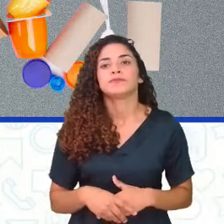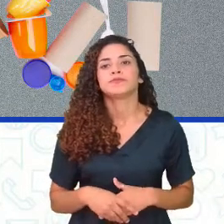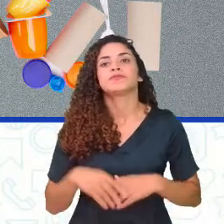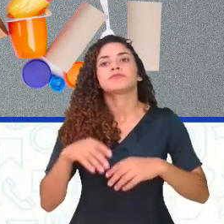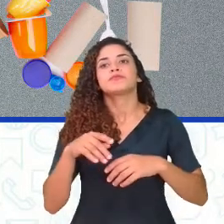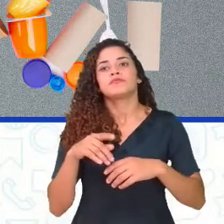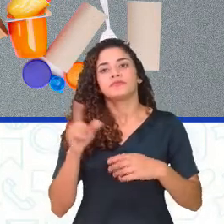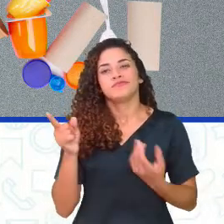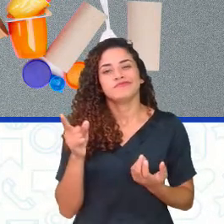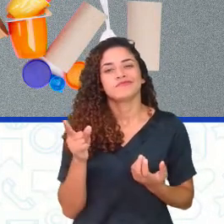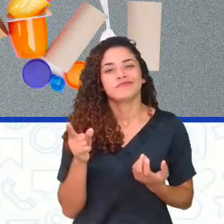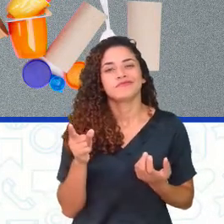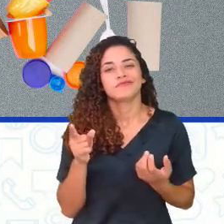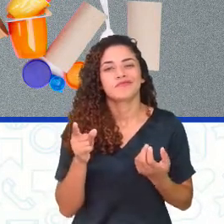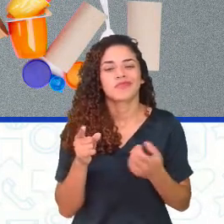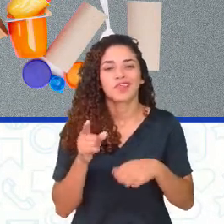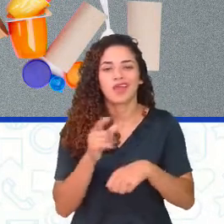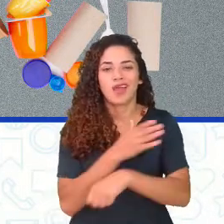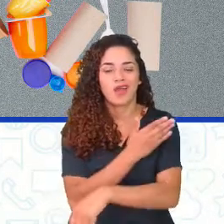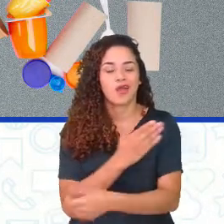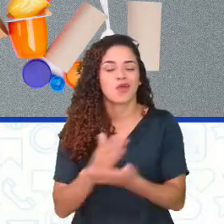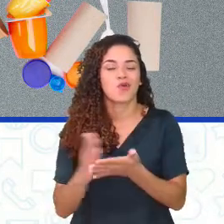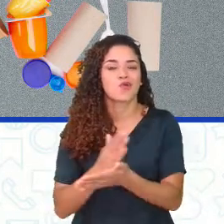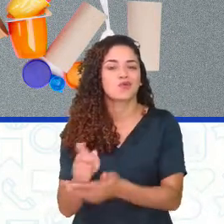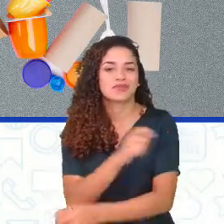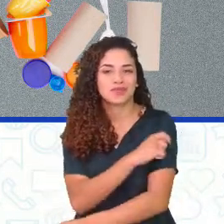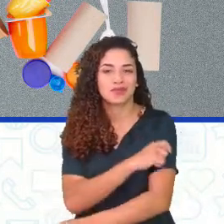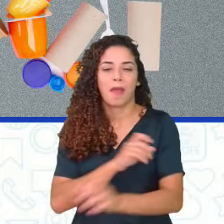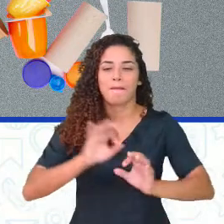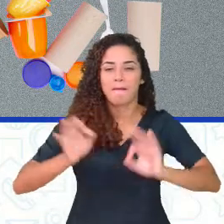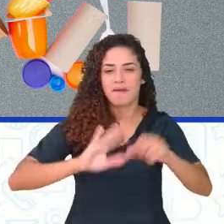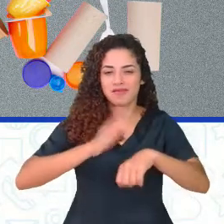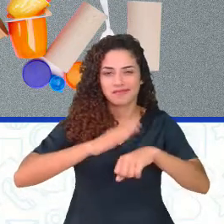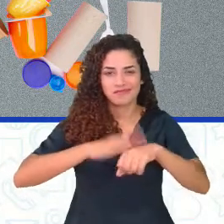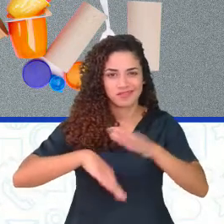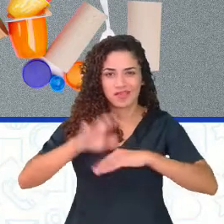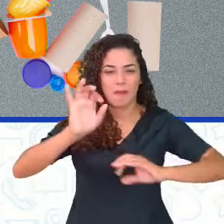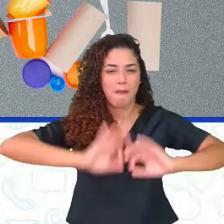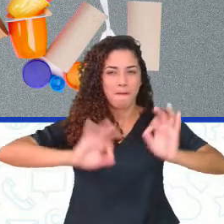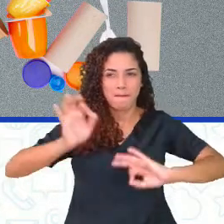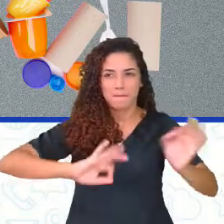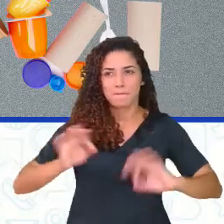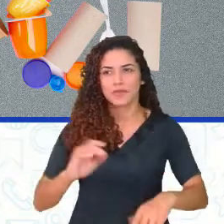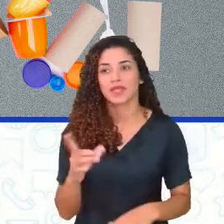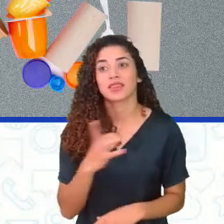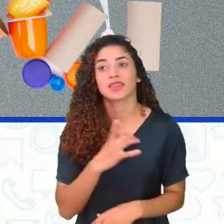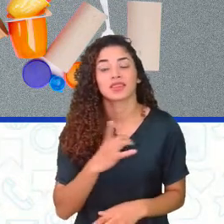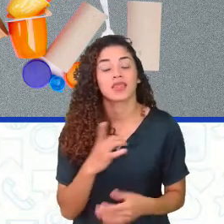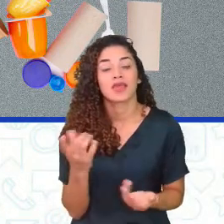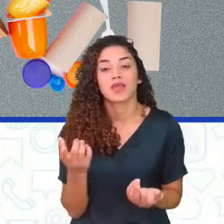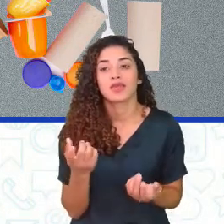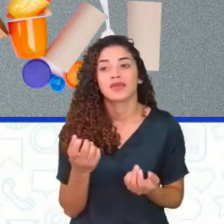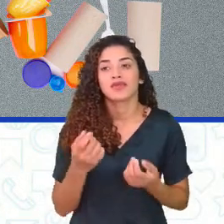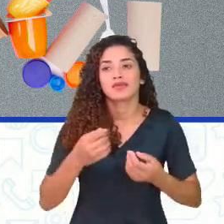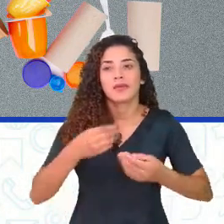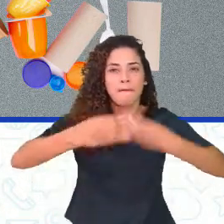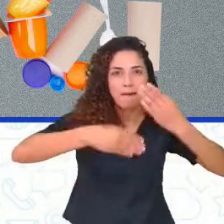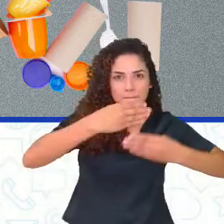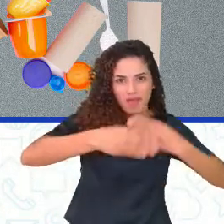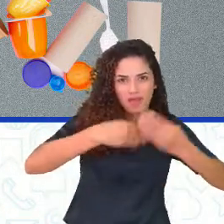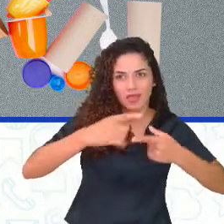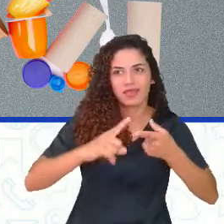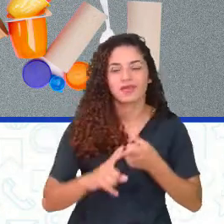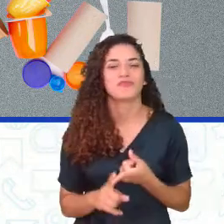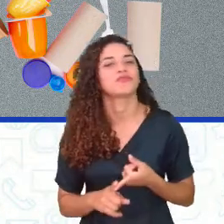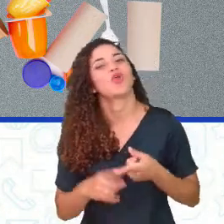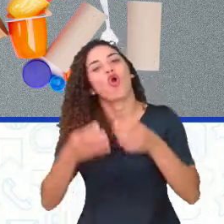na massa, utilizar, olha, eu coloquei aí algumas embalagens, até rolinho de papel higiênico, embalagem de